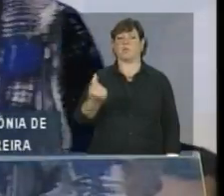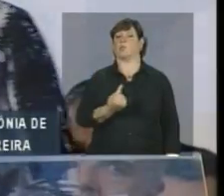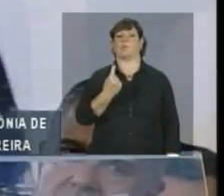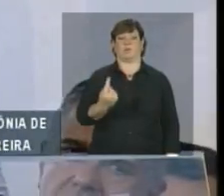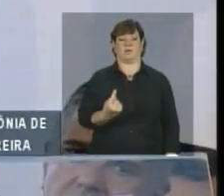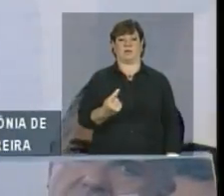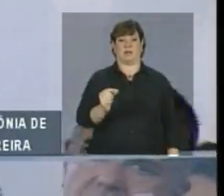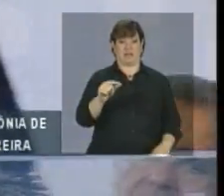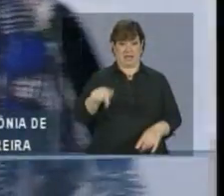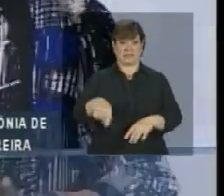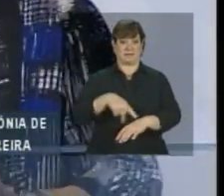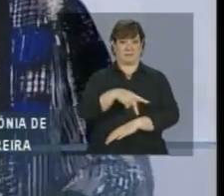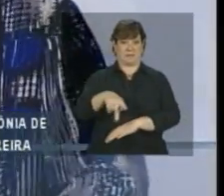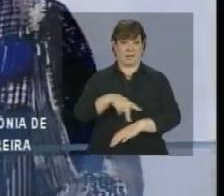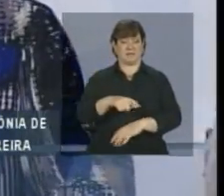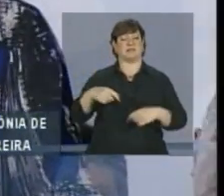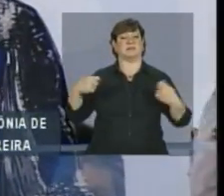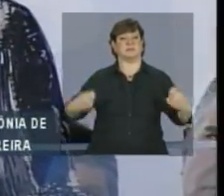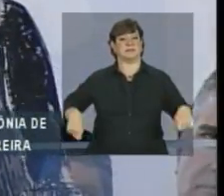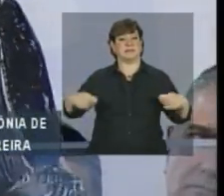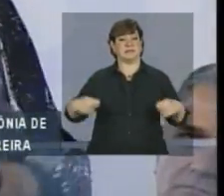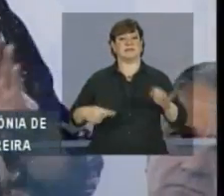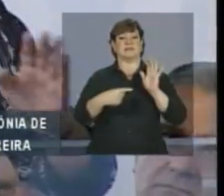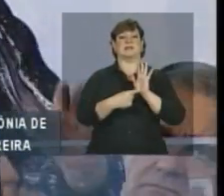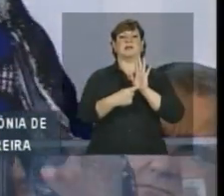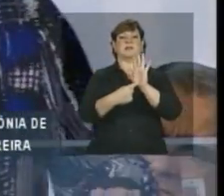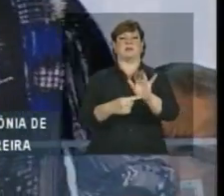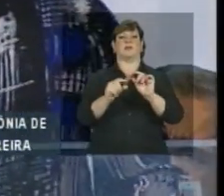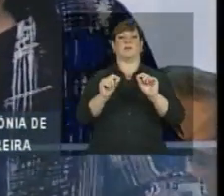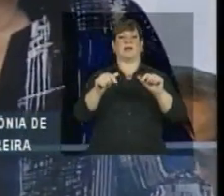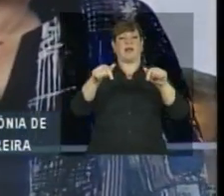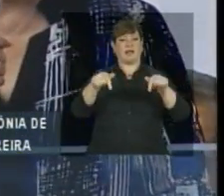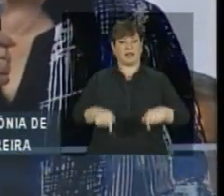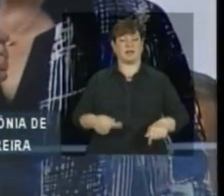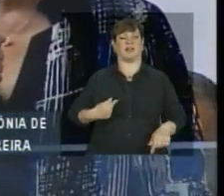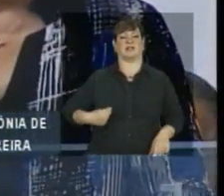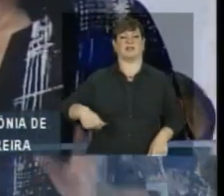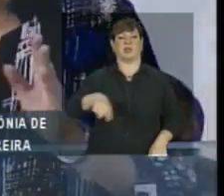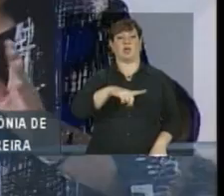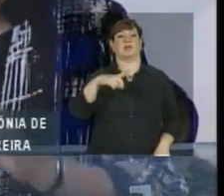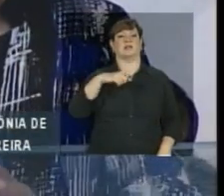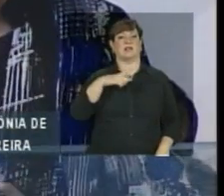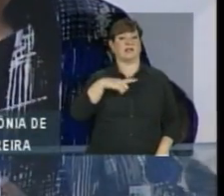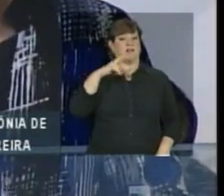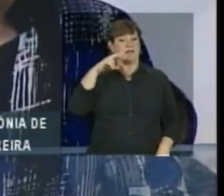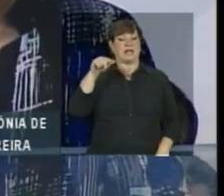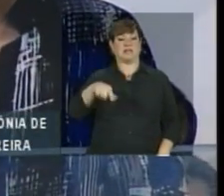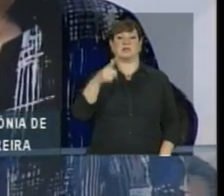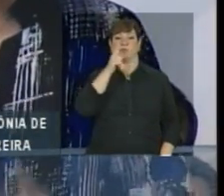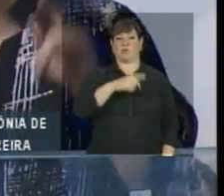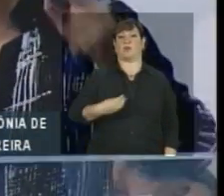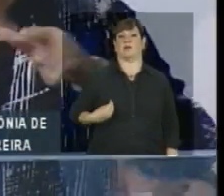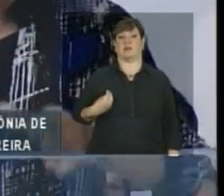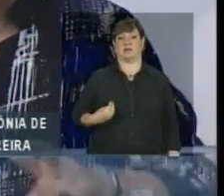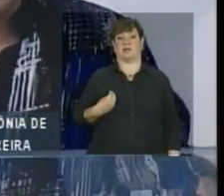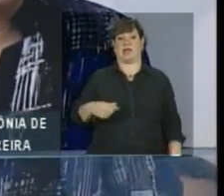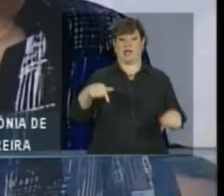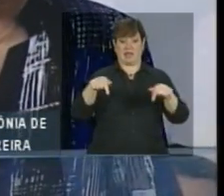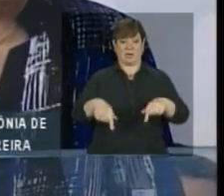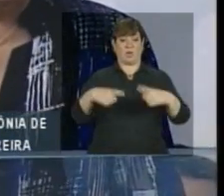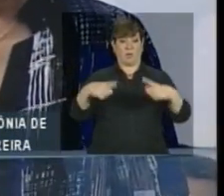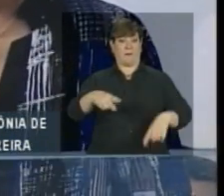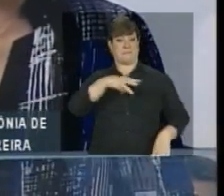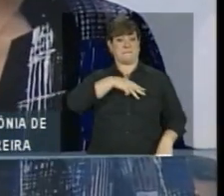Esse país tem de demonstrar, e aqui nós estamos vendo isso acontecer, aqui em